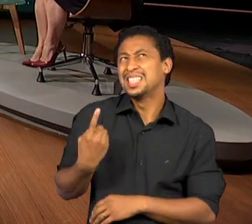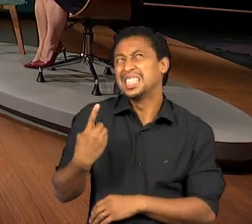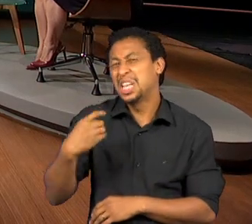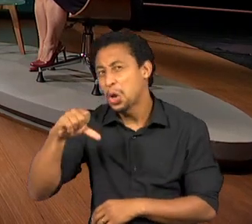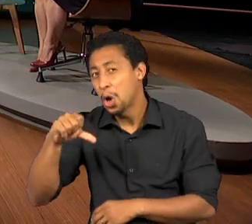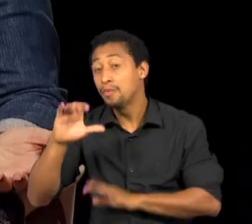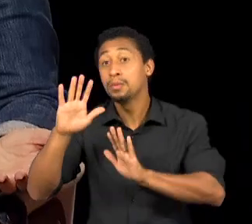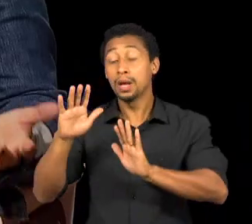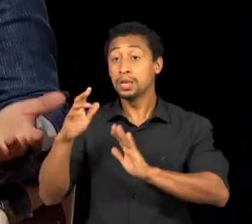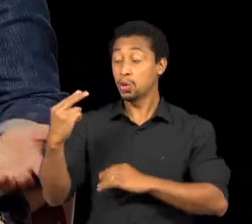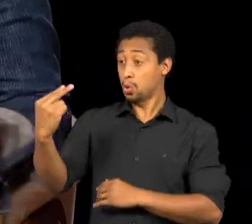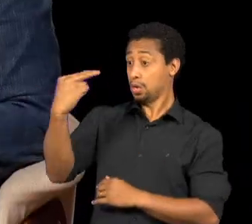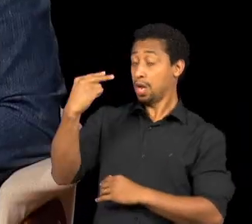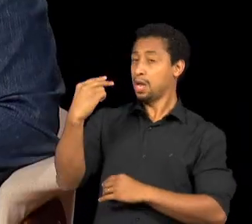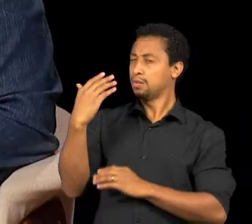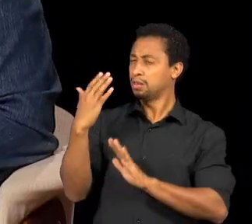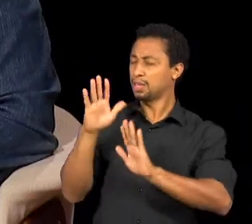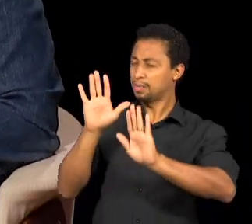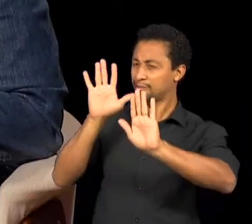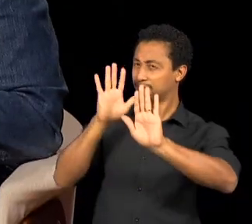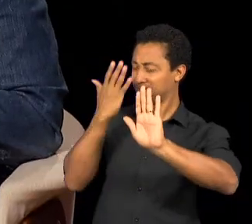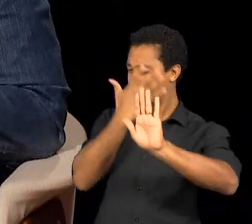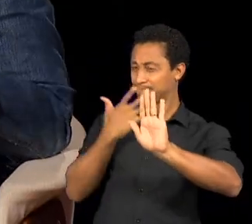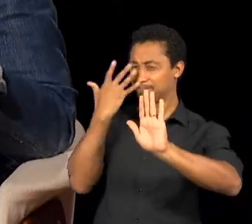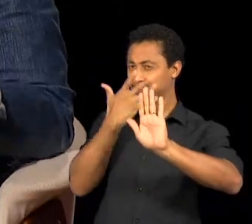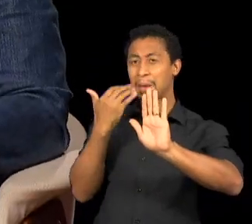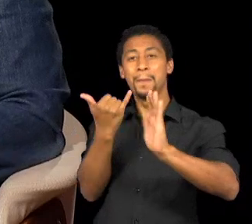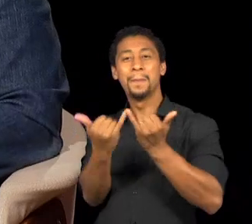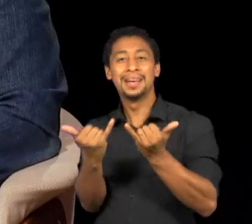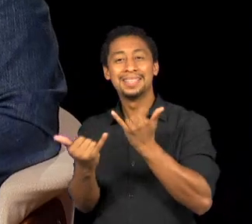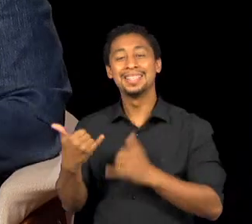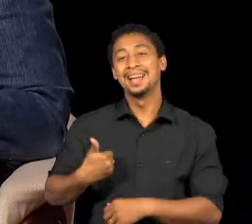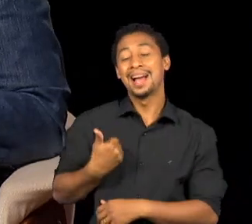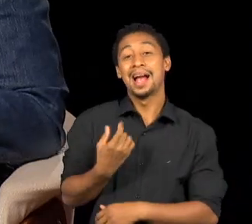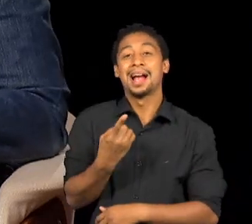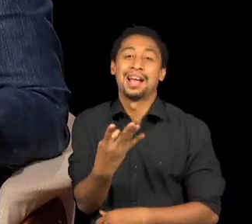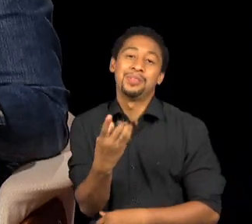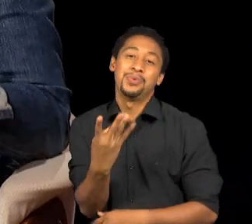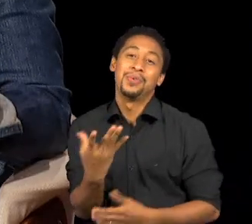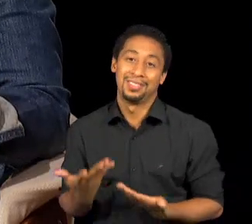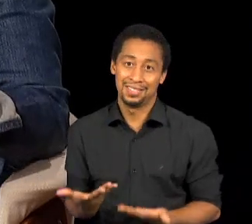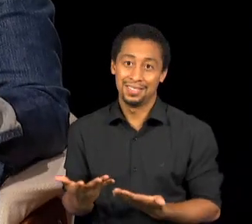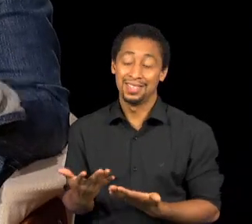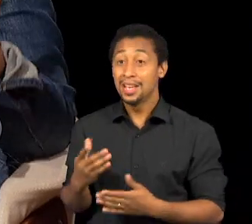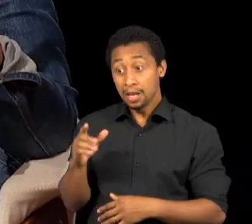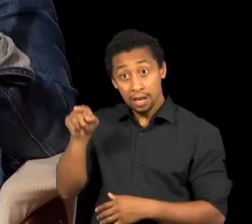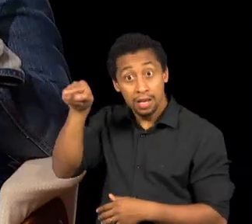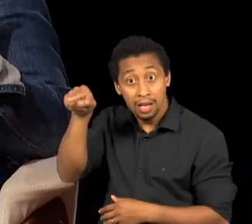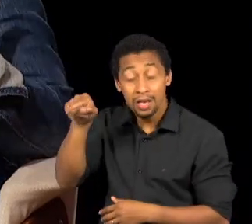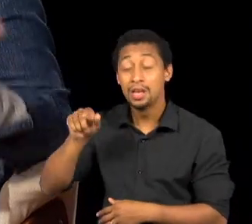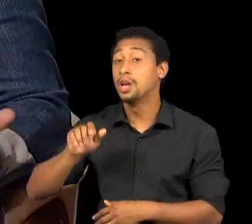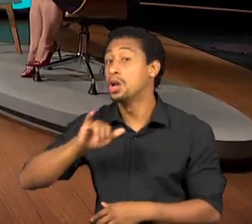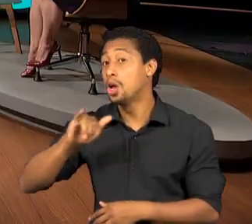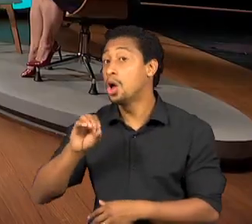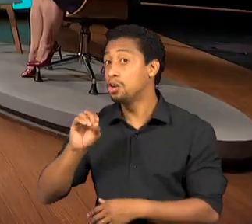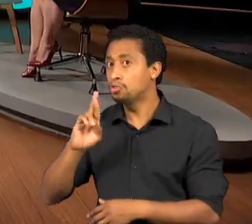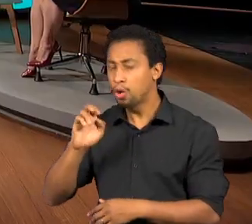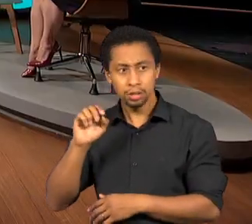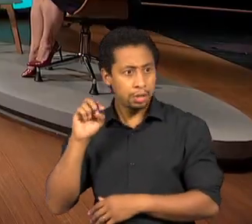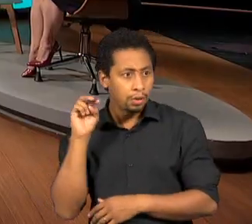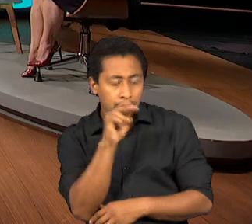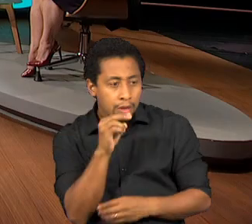parecia 14. E ele ficou, assim, maravilhado com esse, sabe, essa vontade